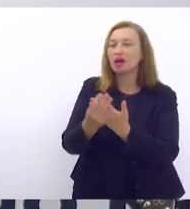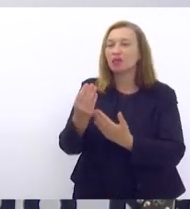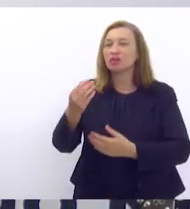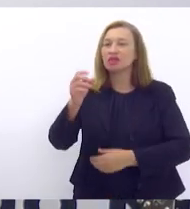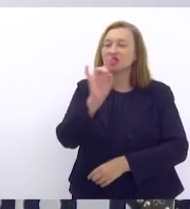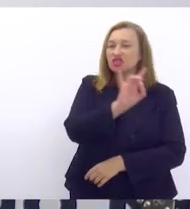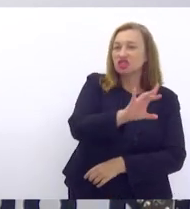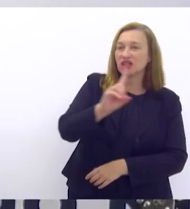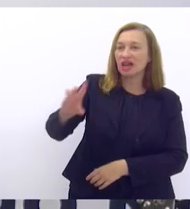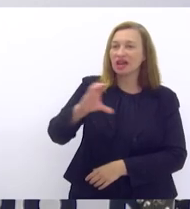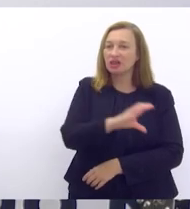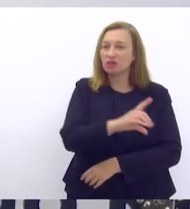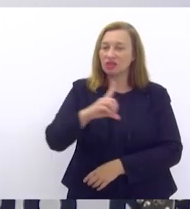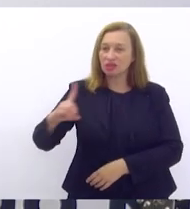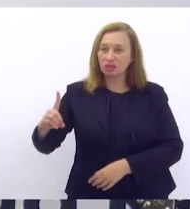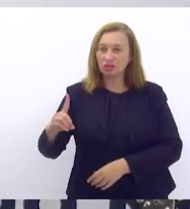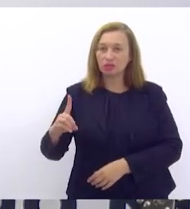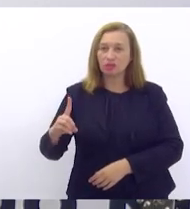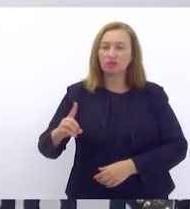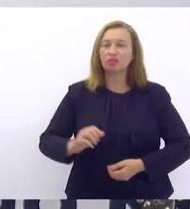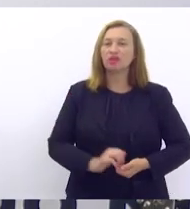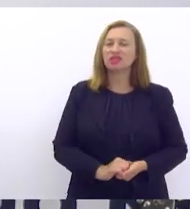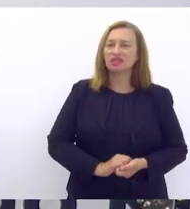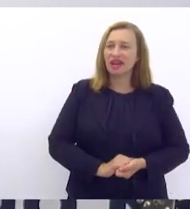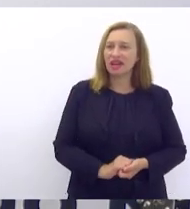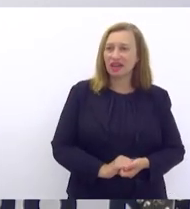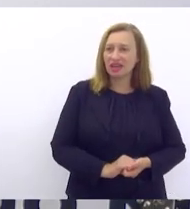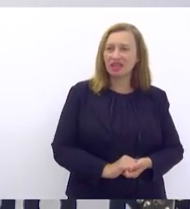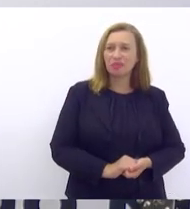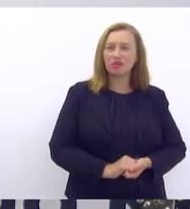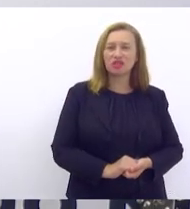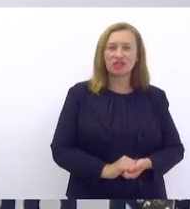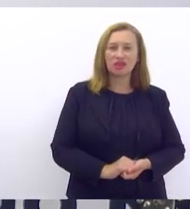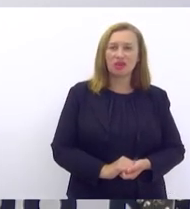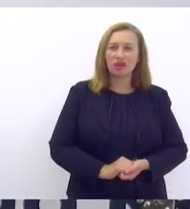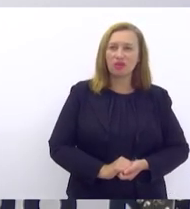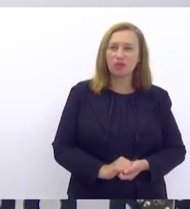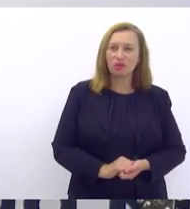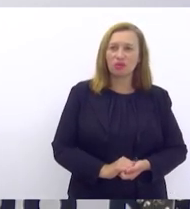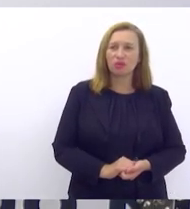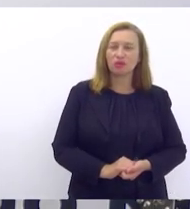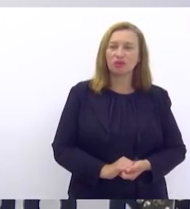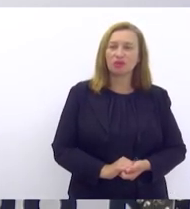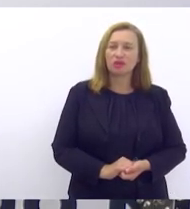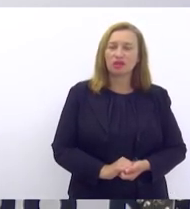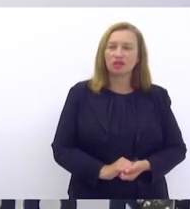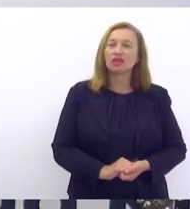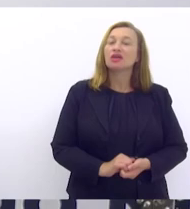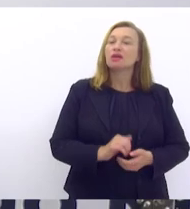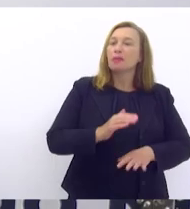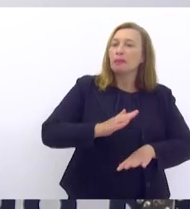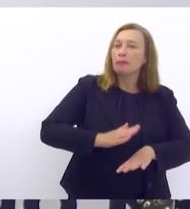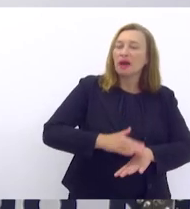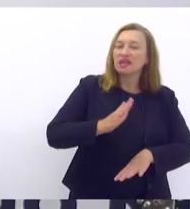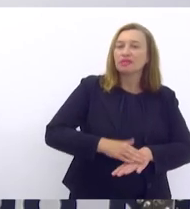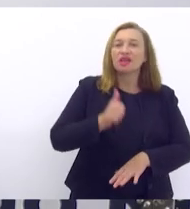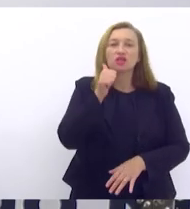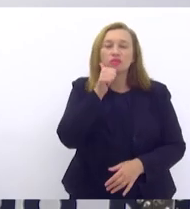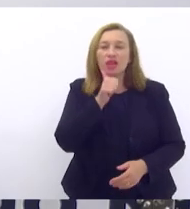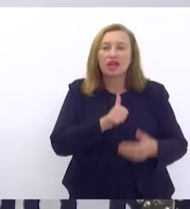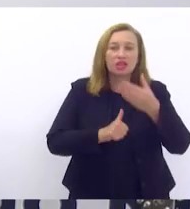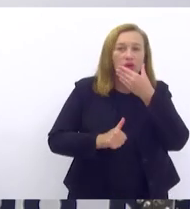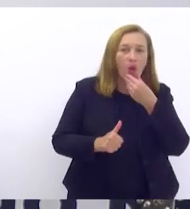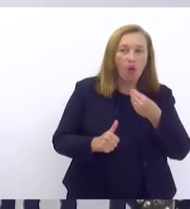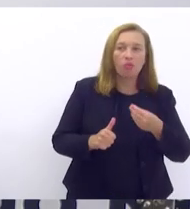coordenador diocesano. E nós precisamos fazer com que esta semente seja cada vez mais plantada para que mais homens e mulheres